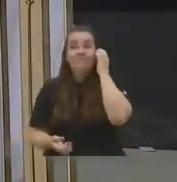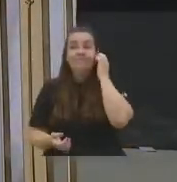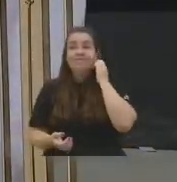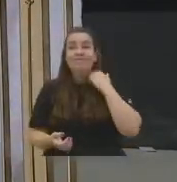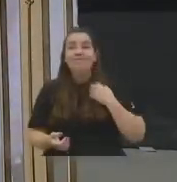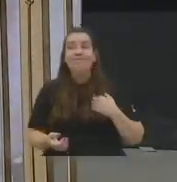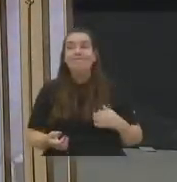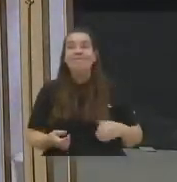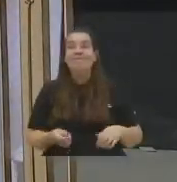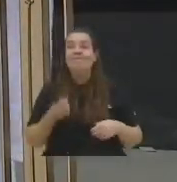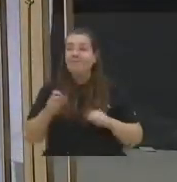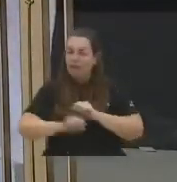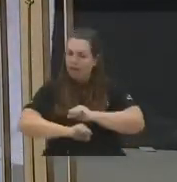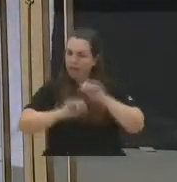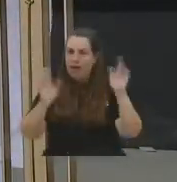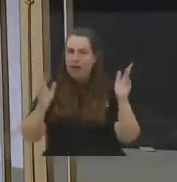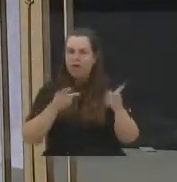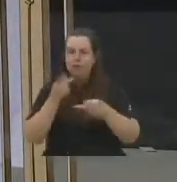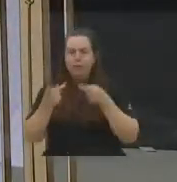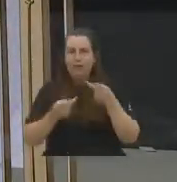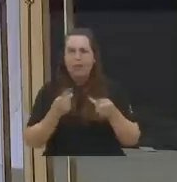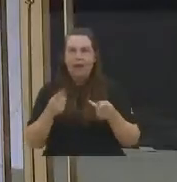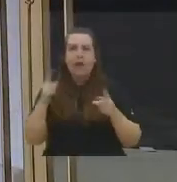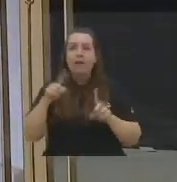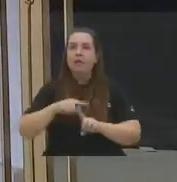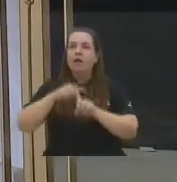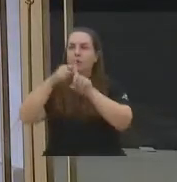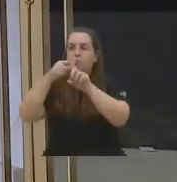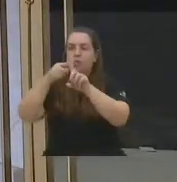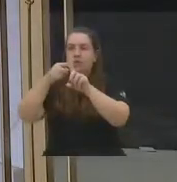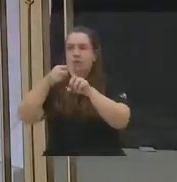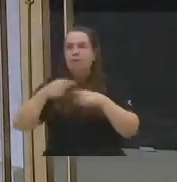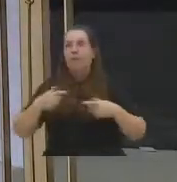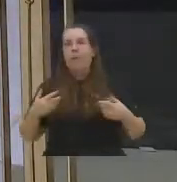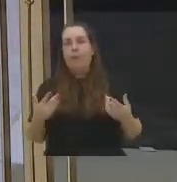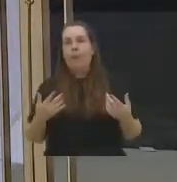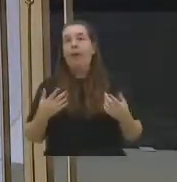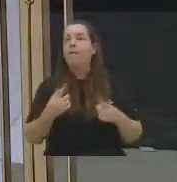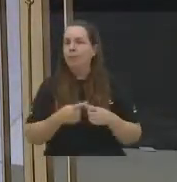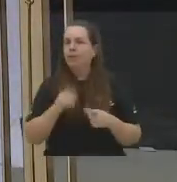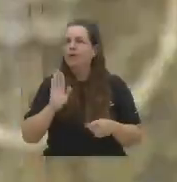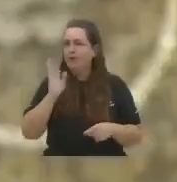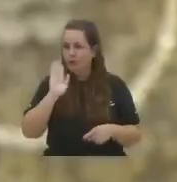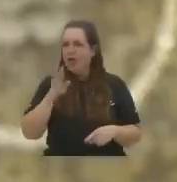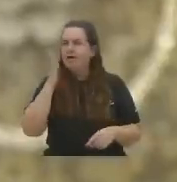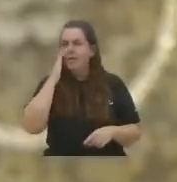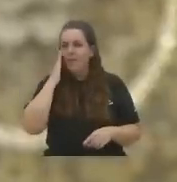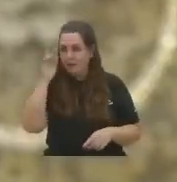Nos falará claramente, é a cruz. E nós, no mundo,